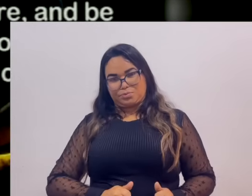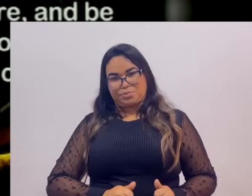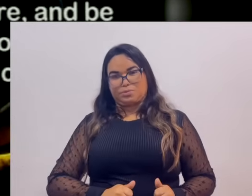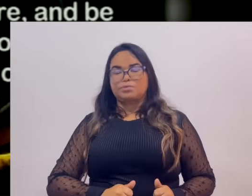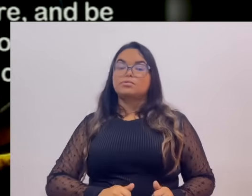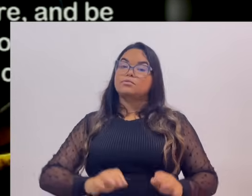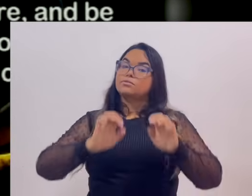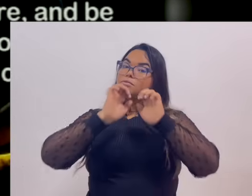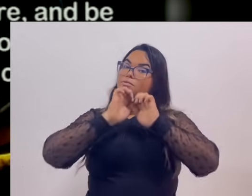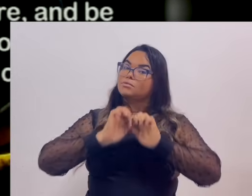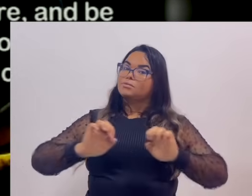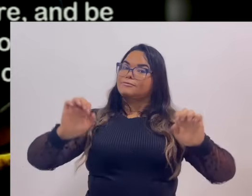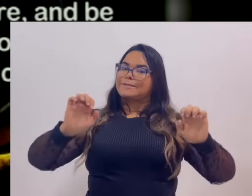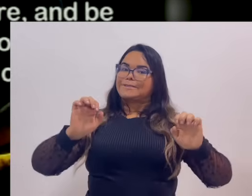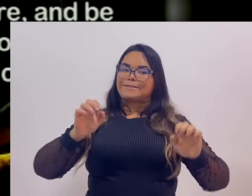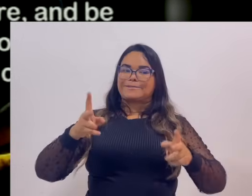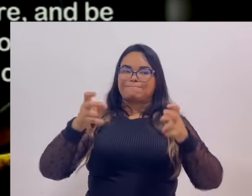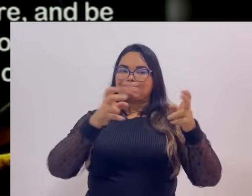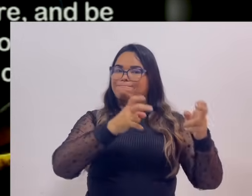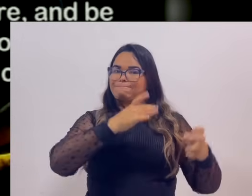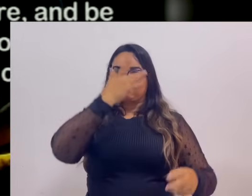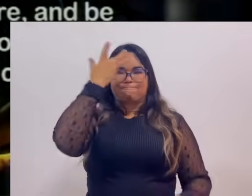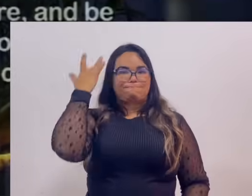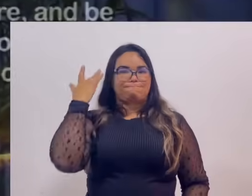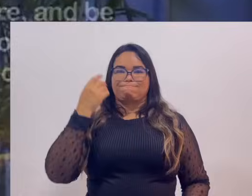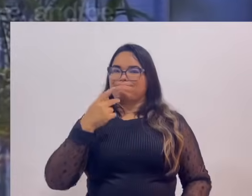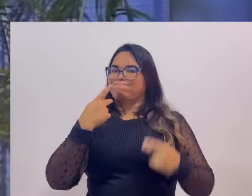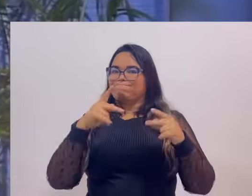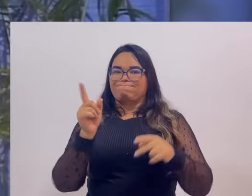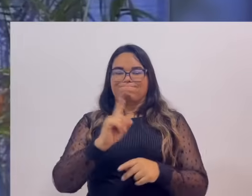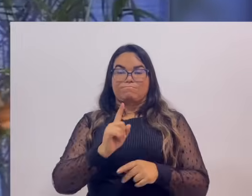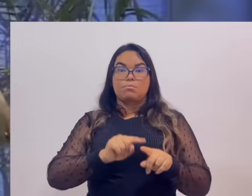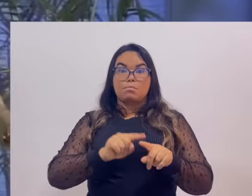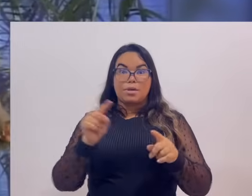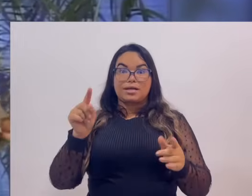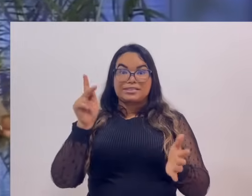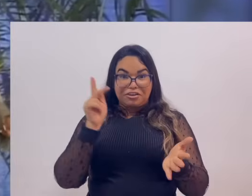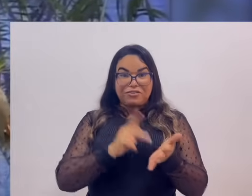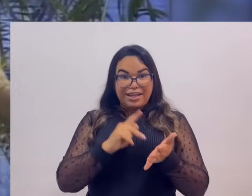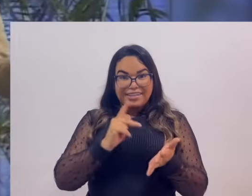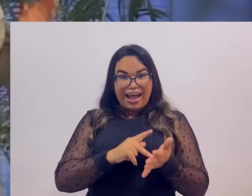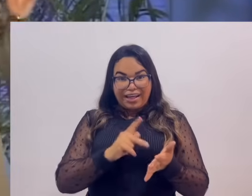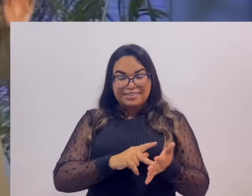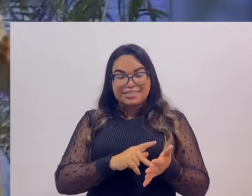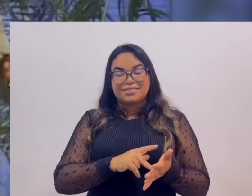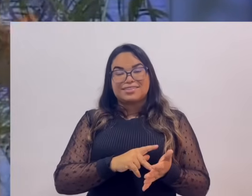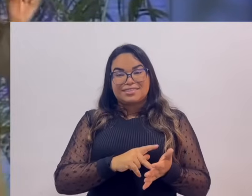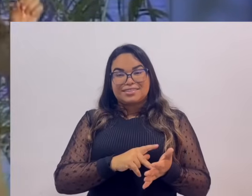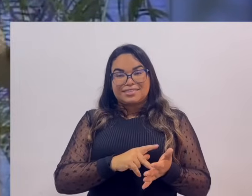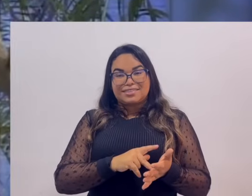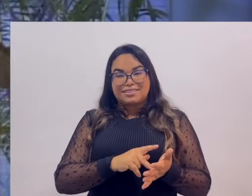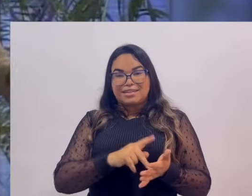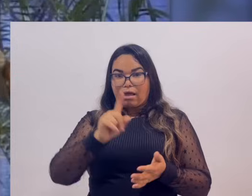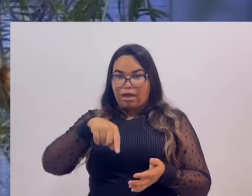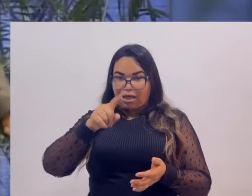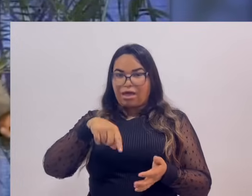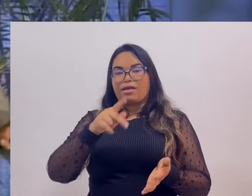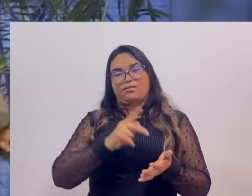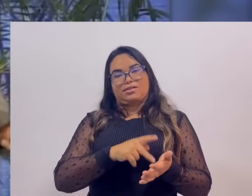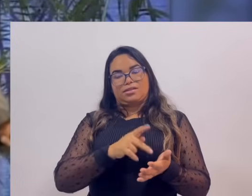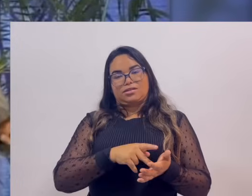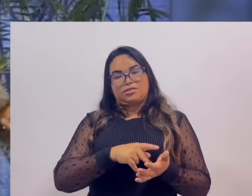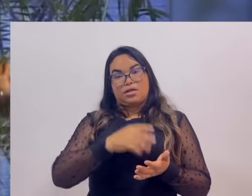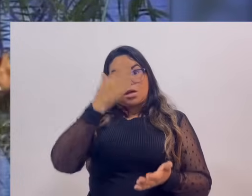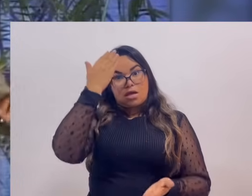que sejam apagados os vossos pecados este é um evangelho que não escutamos hoje em dia mas esta é a verdade